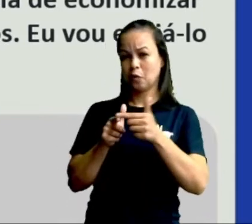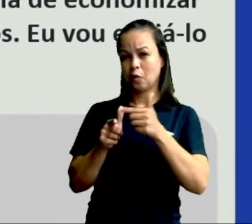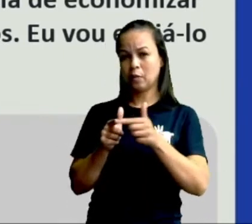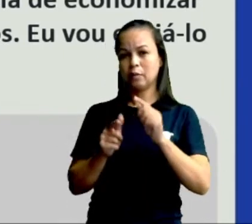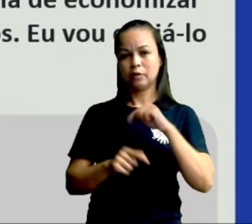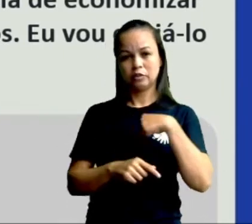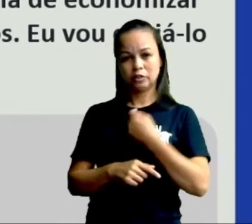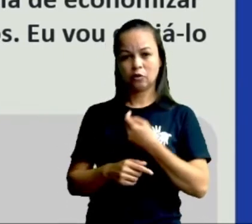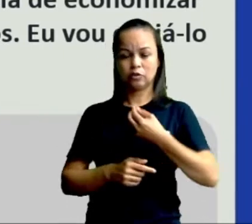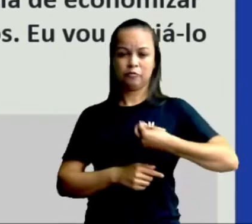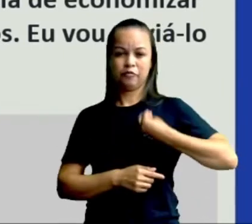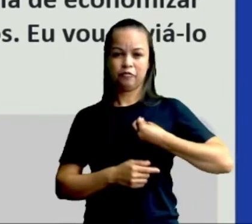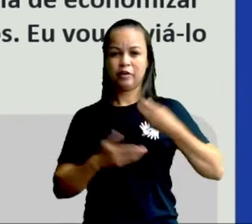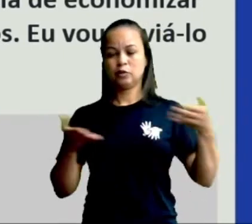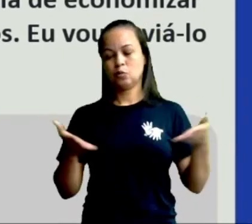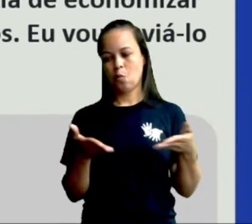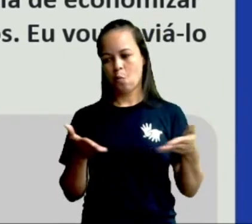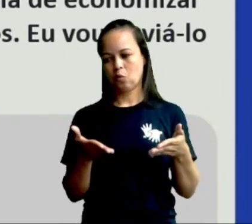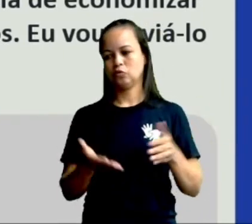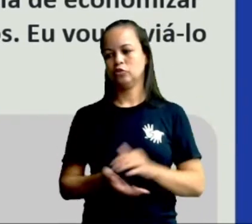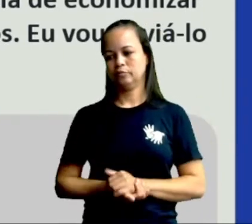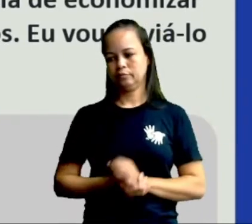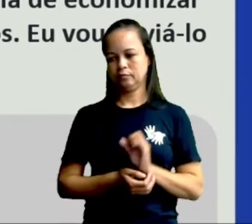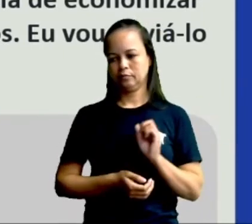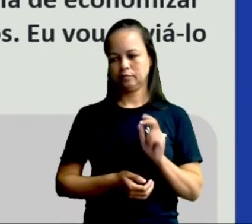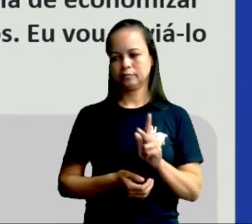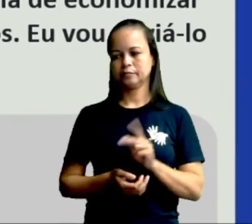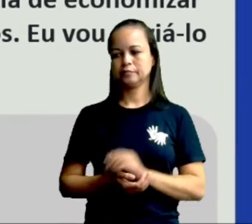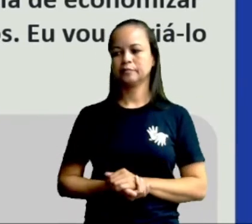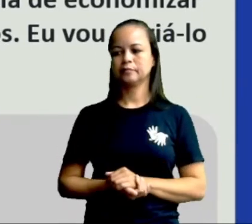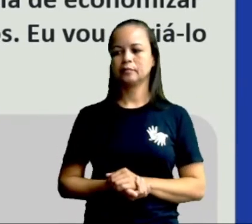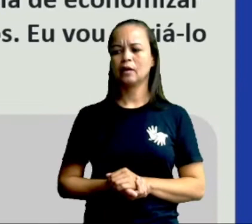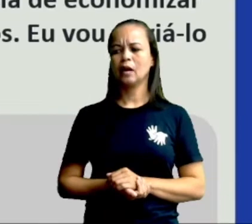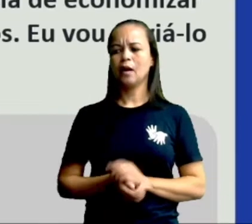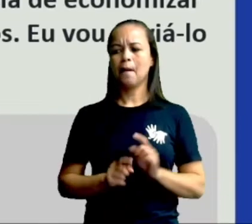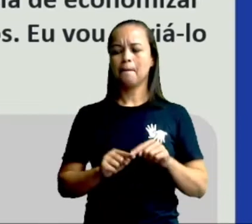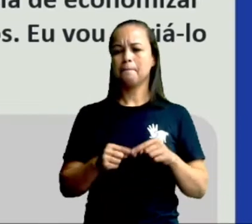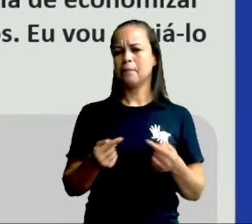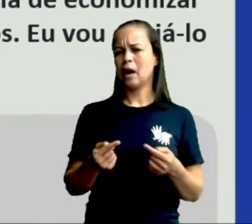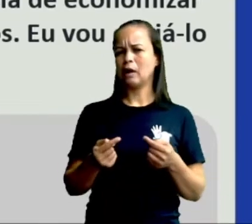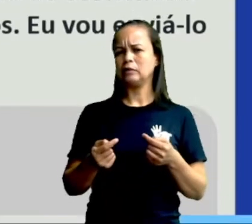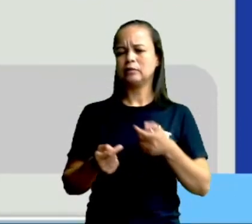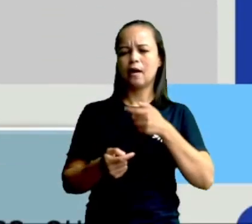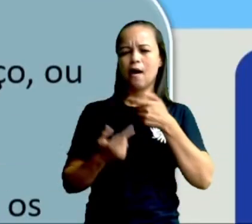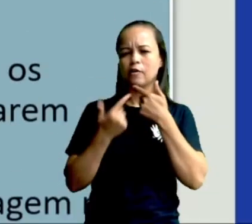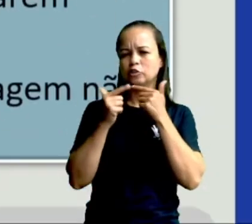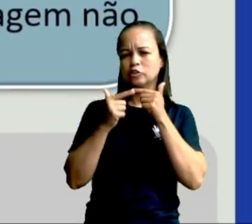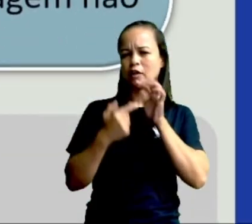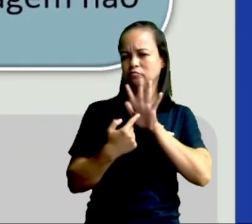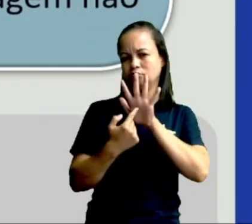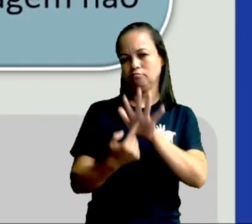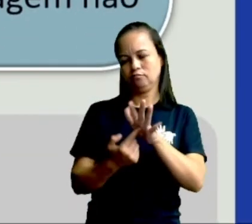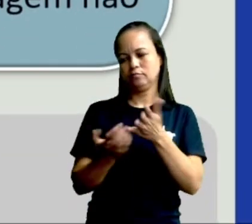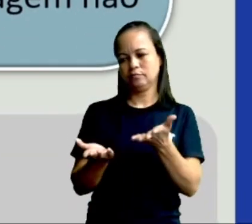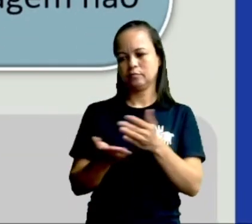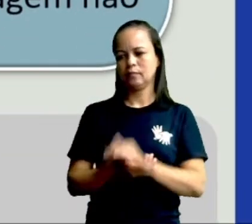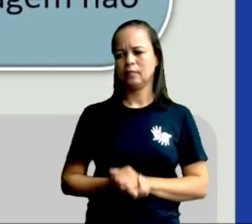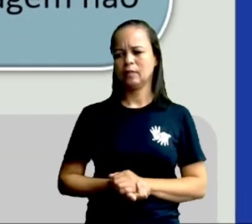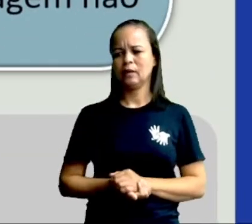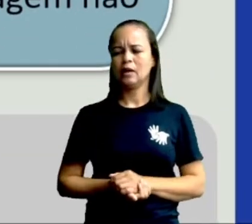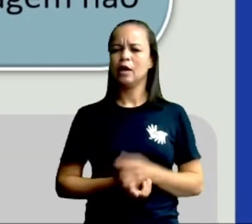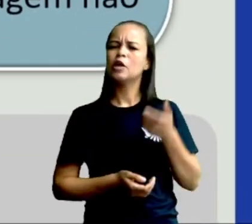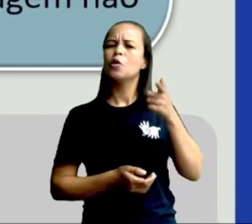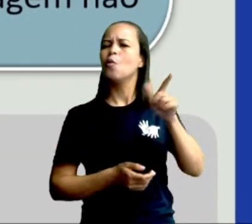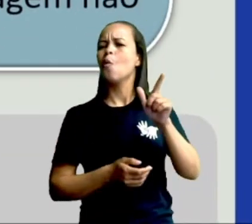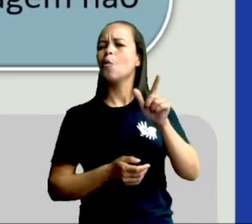estamos enfrentando na atualidade, certo? Agora, gente, a charge está aí. E a próxima, o que é que